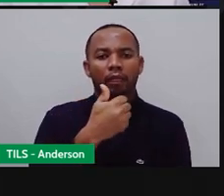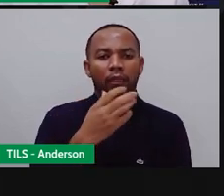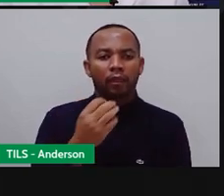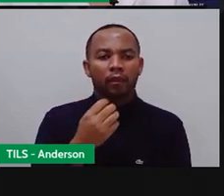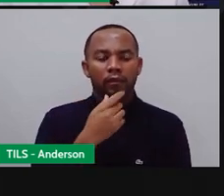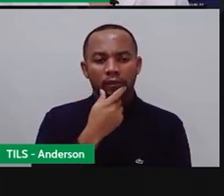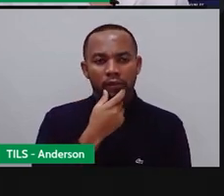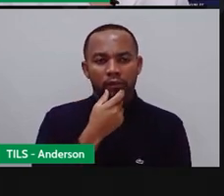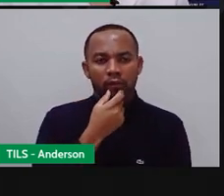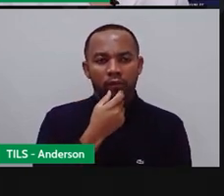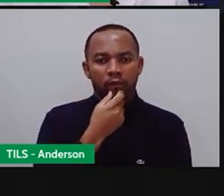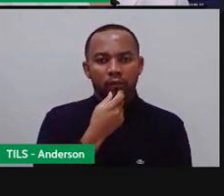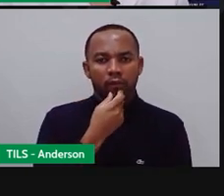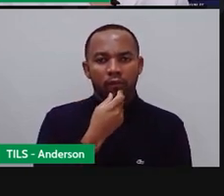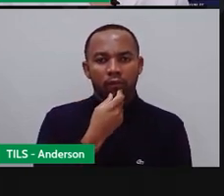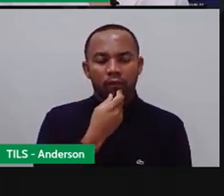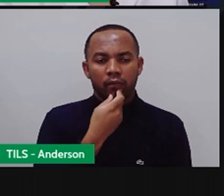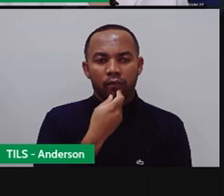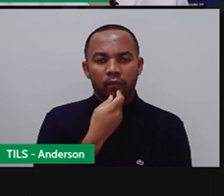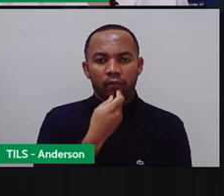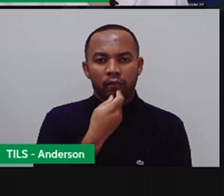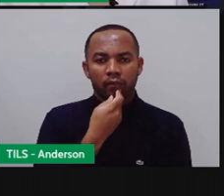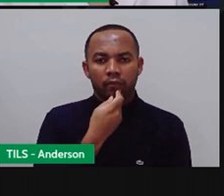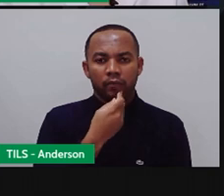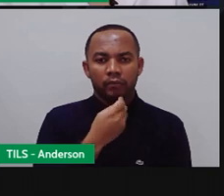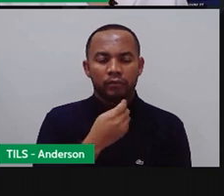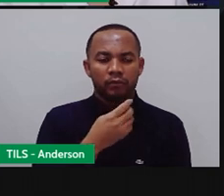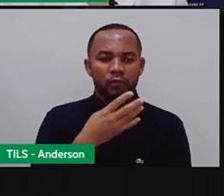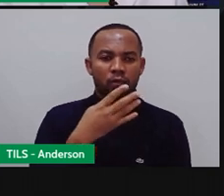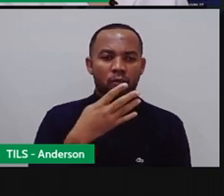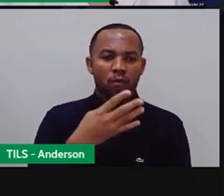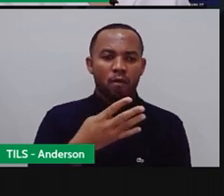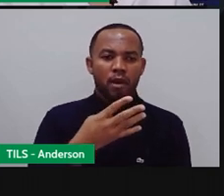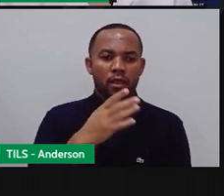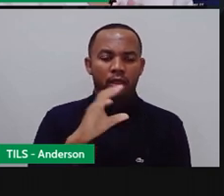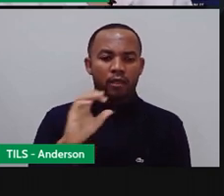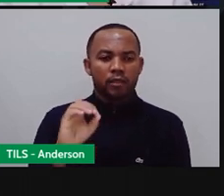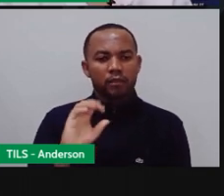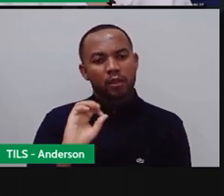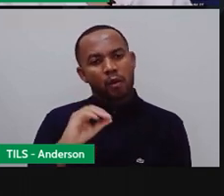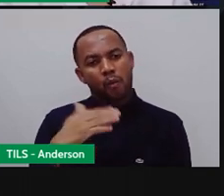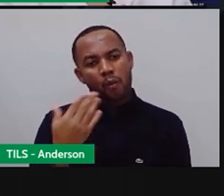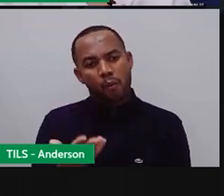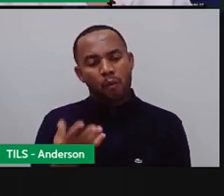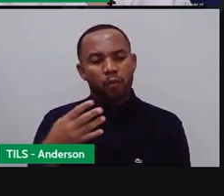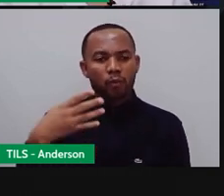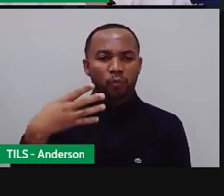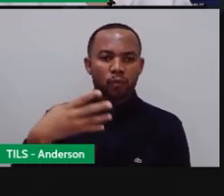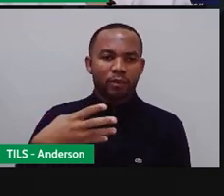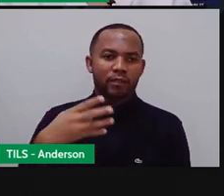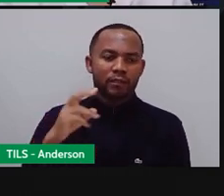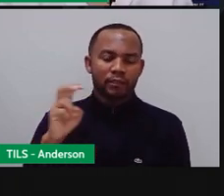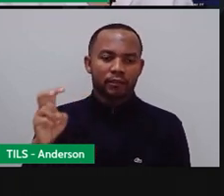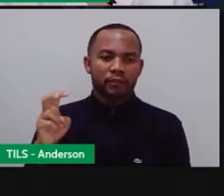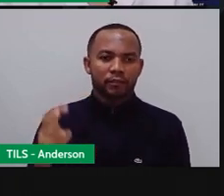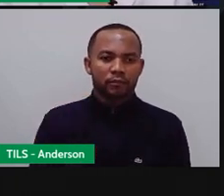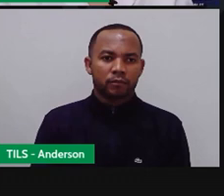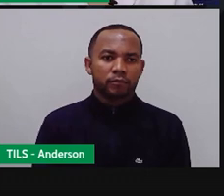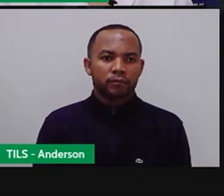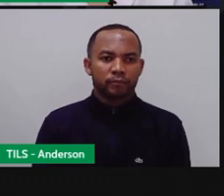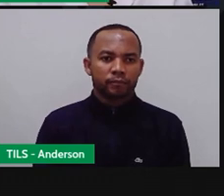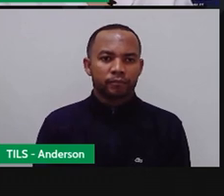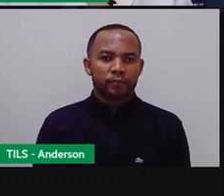eu tenho quantas 40 né mas essas cinco aqui 45 Então já sei que só que eu tenho 45